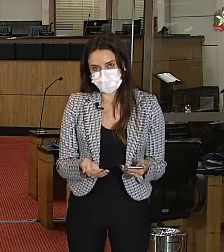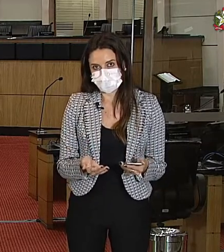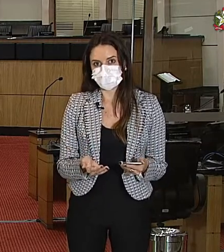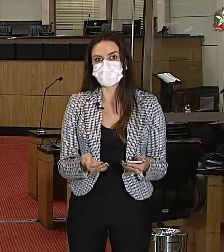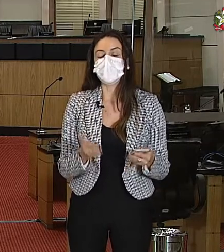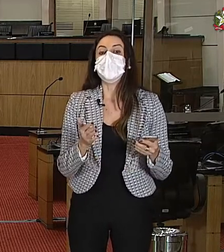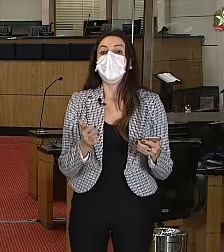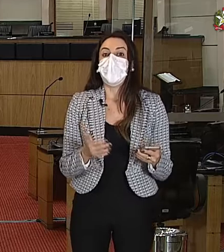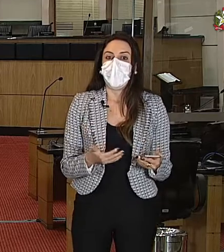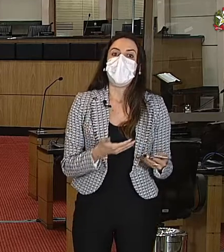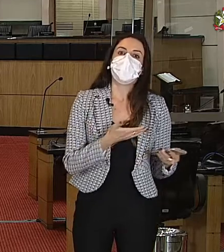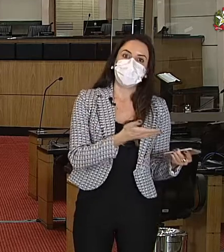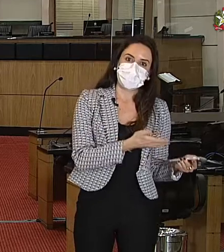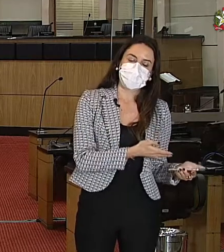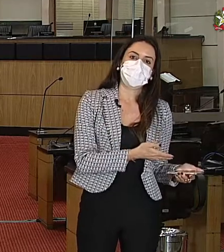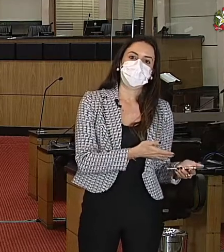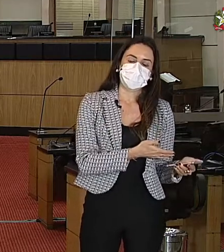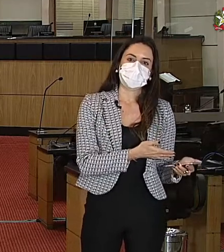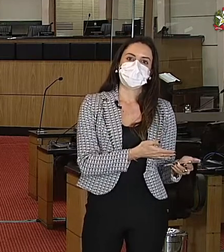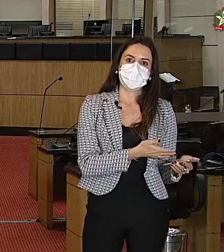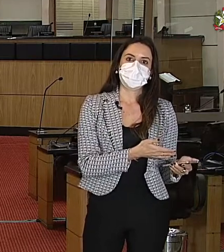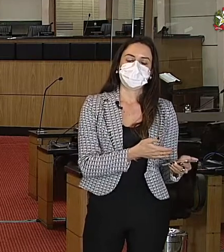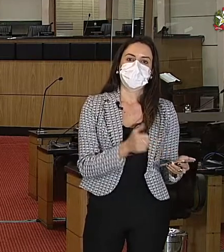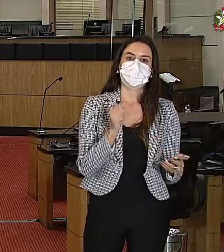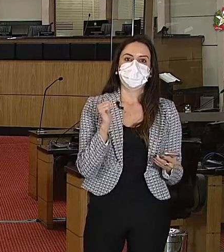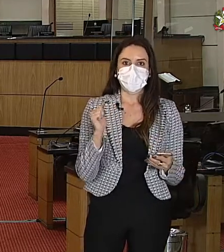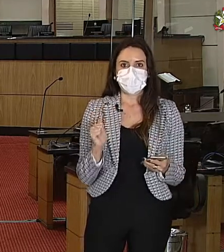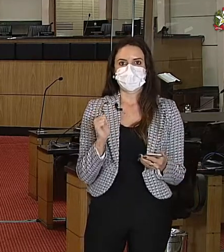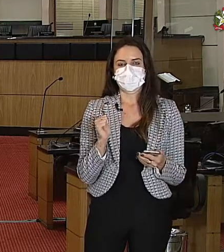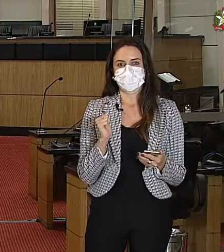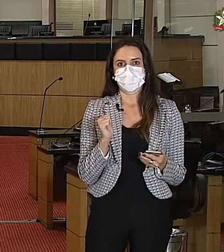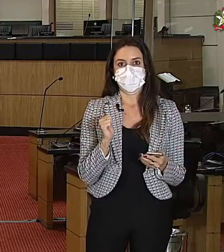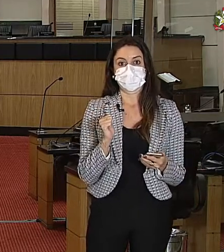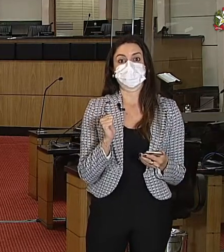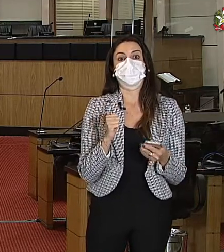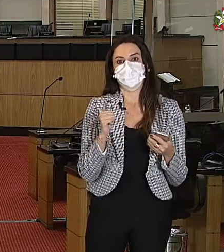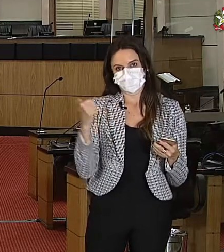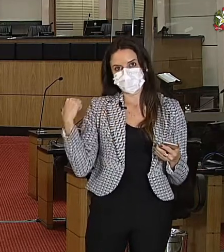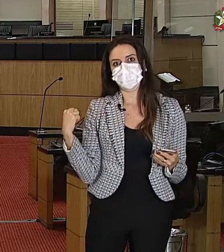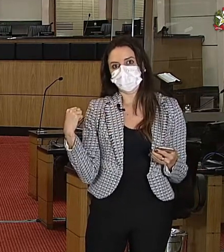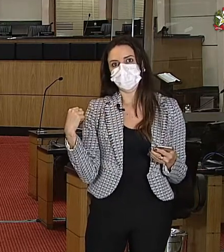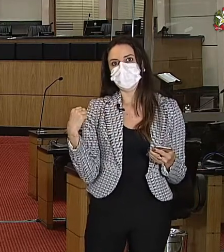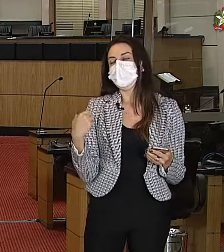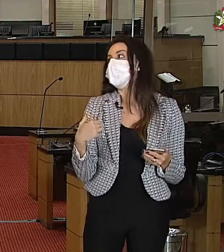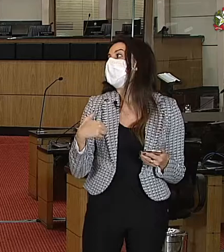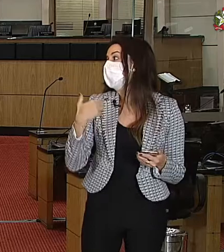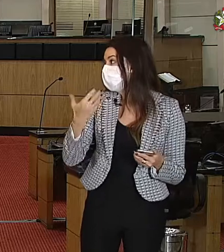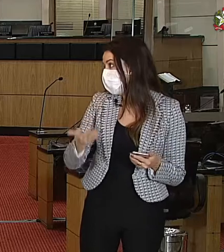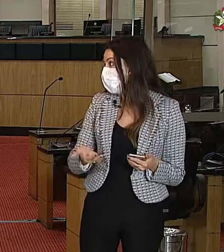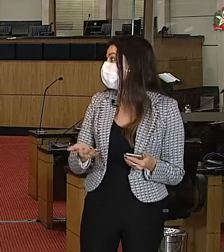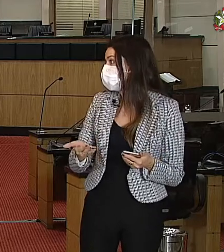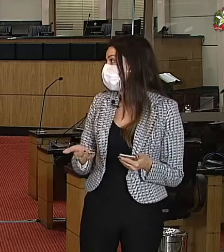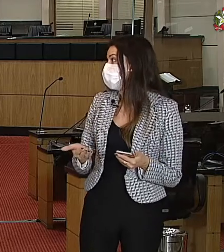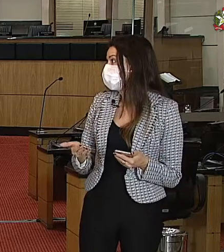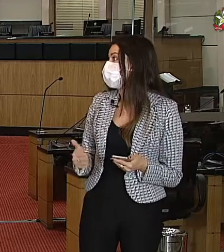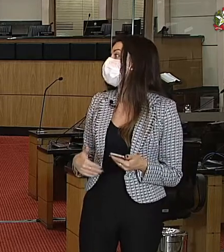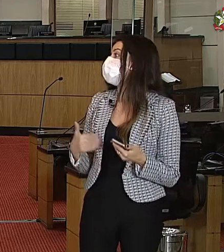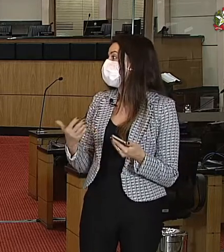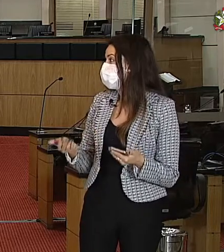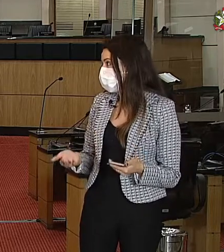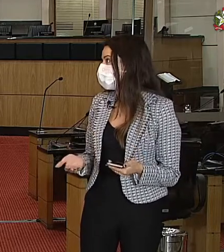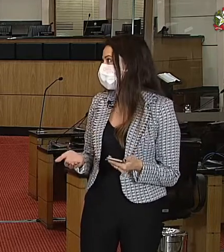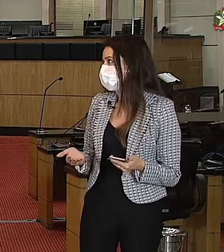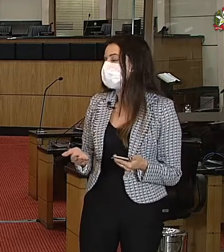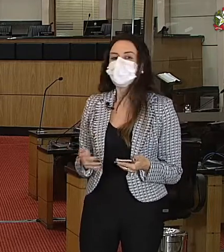em projetos, houve também a aprovação de um projeto no plenário da Assembleia nessa semana e que há expectativa